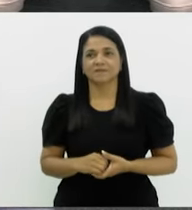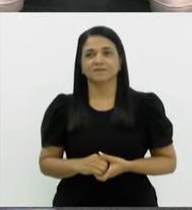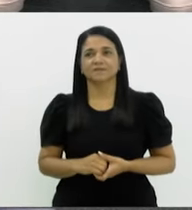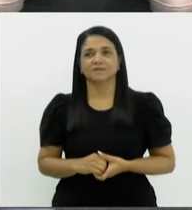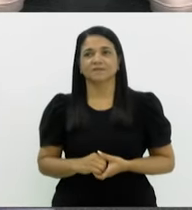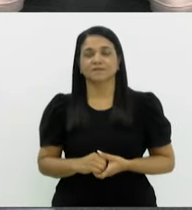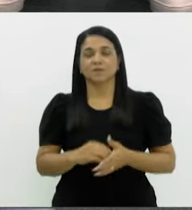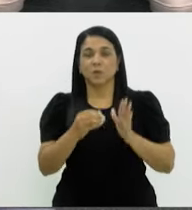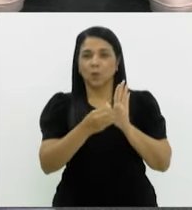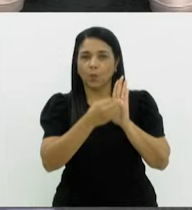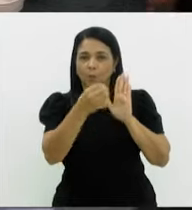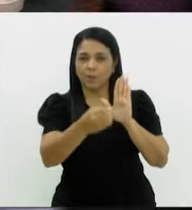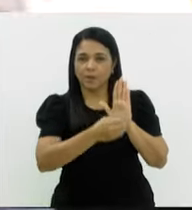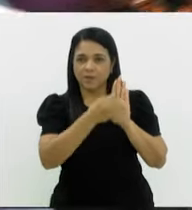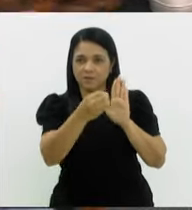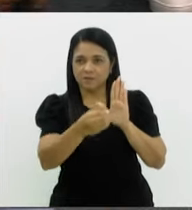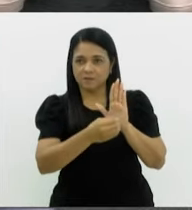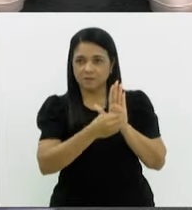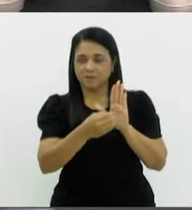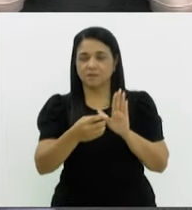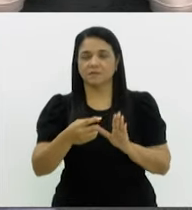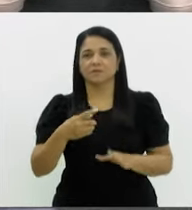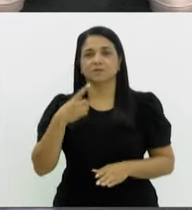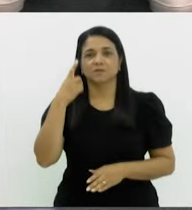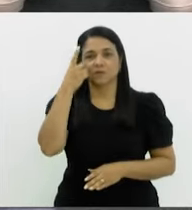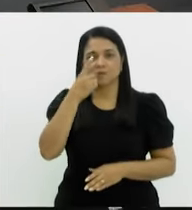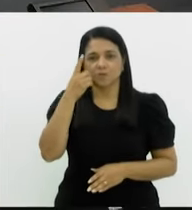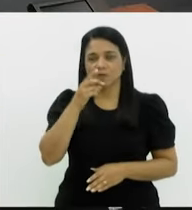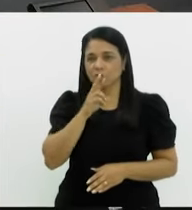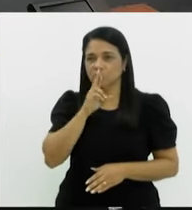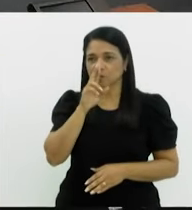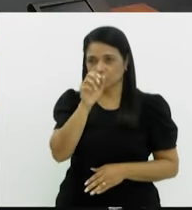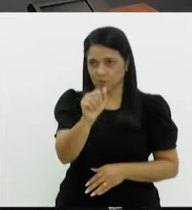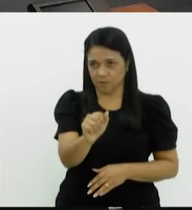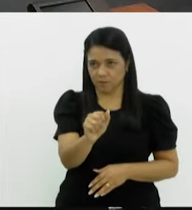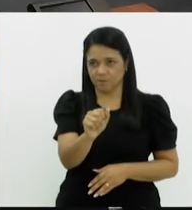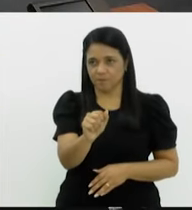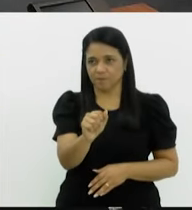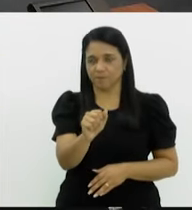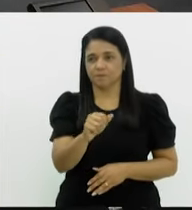ao parecer o deputado Amorim. Deputado.